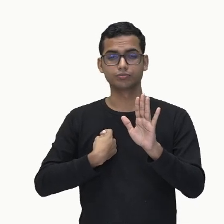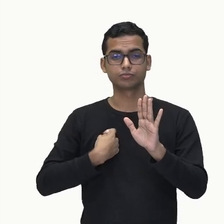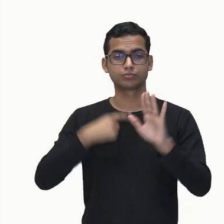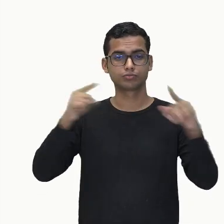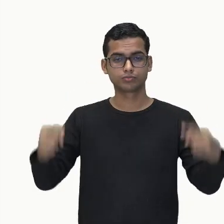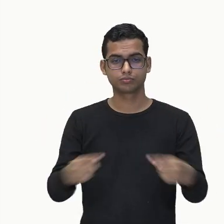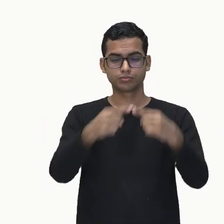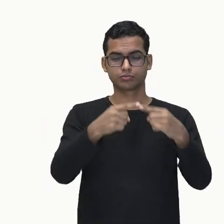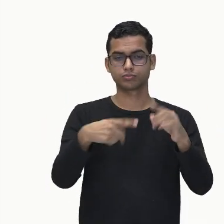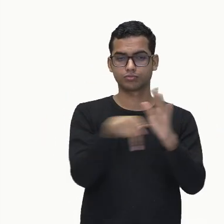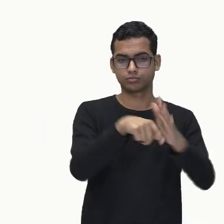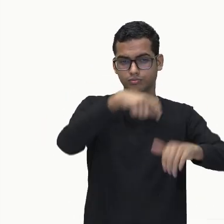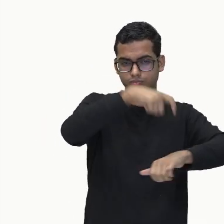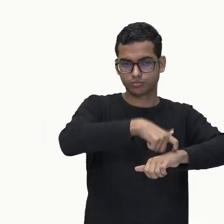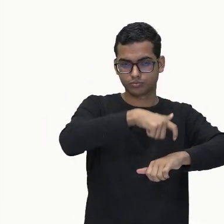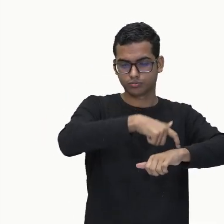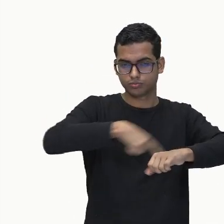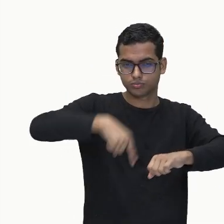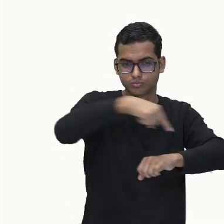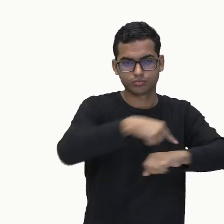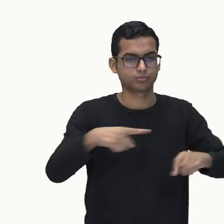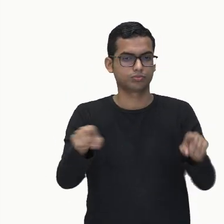con ha